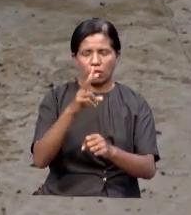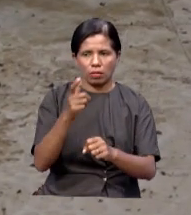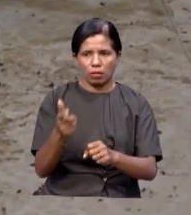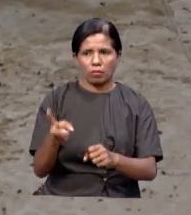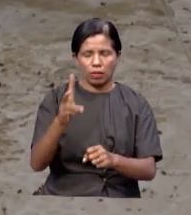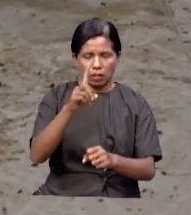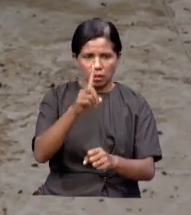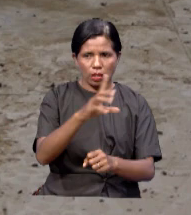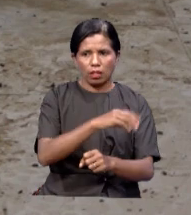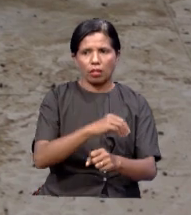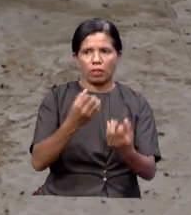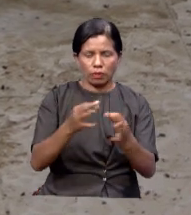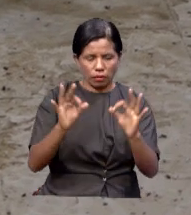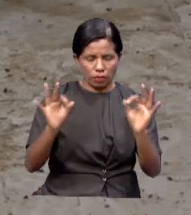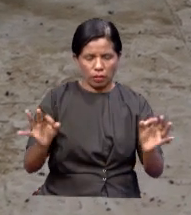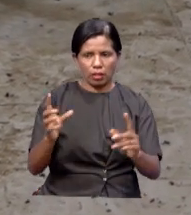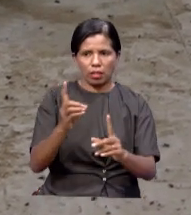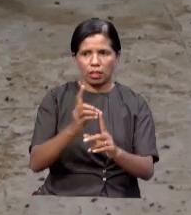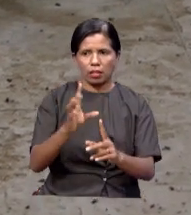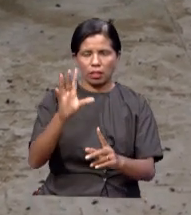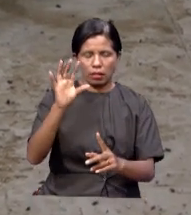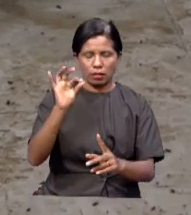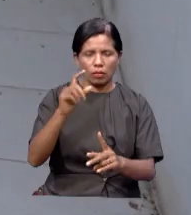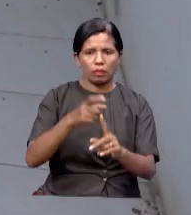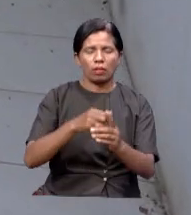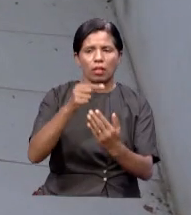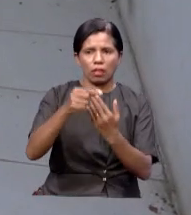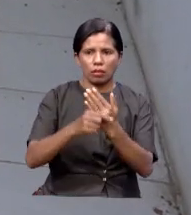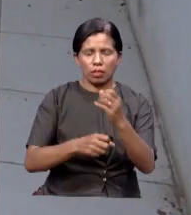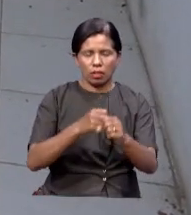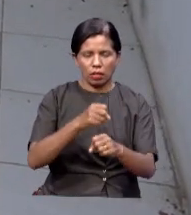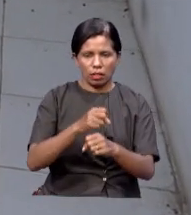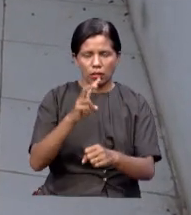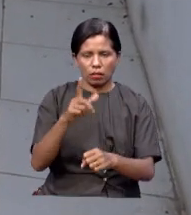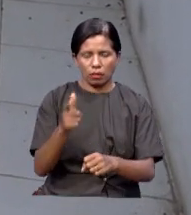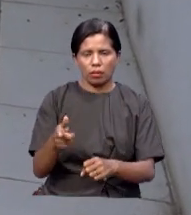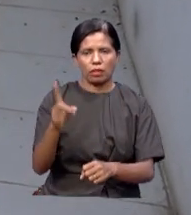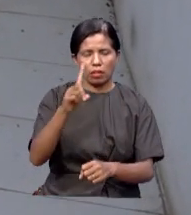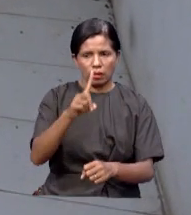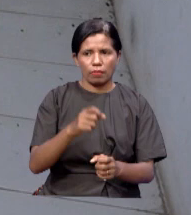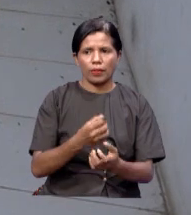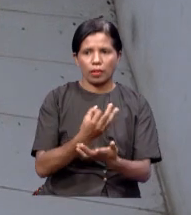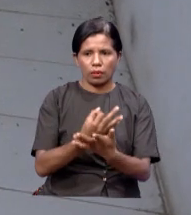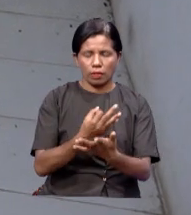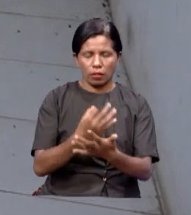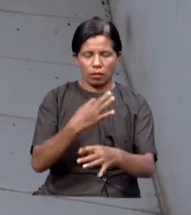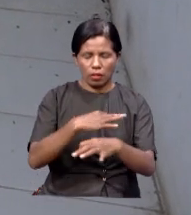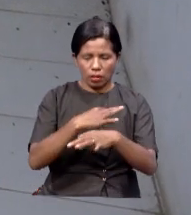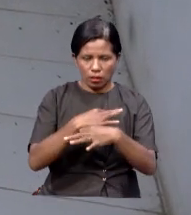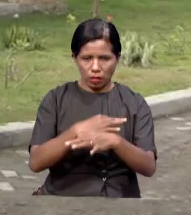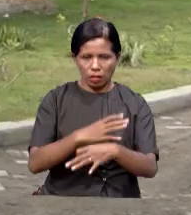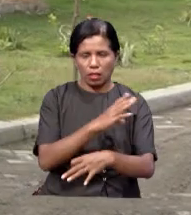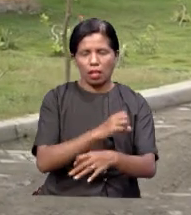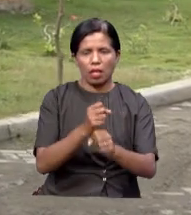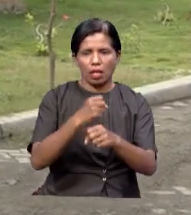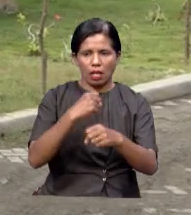recém ida, no remata ia loron sia, fulan agosto, tina rihurua ronulo recém ida. Orçamento para reabilitação e isolamento